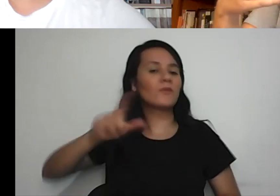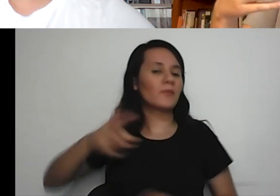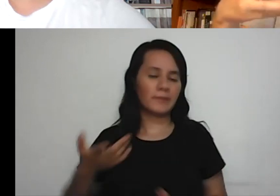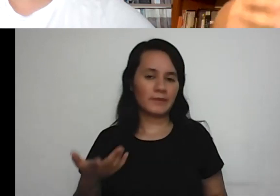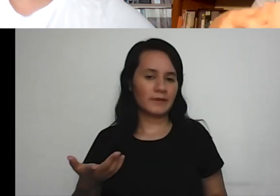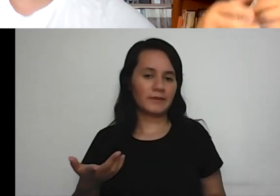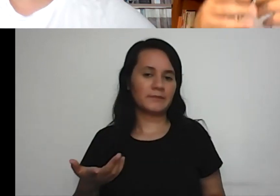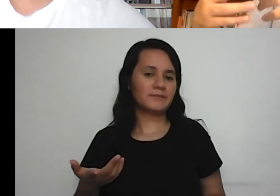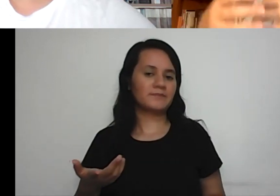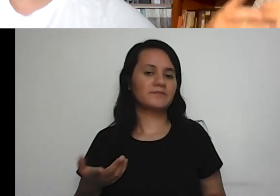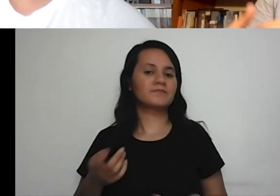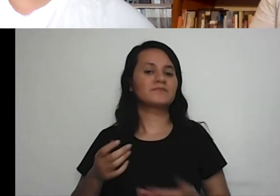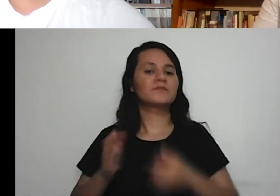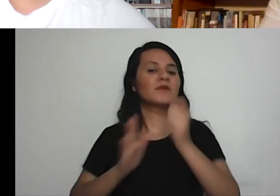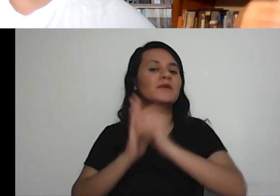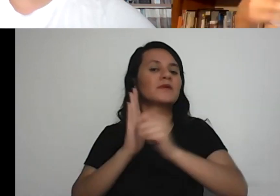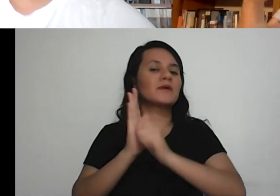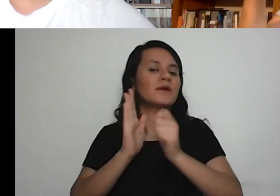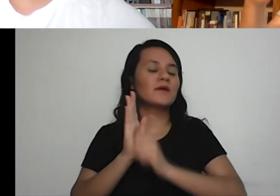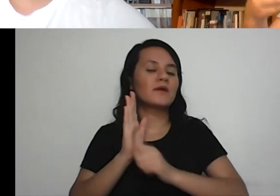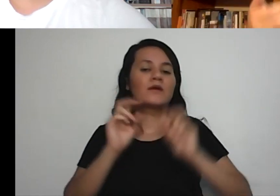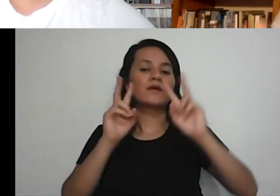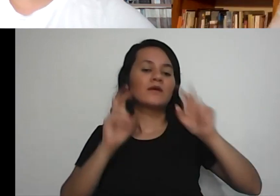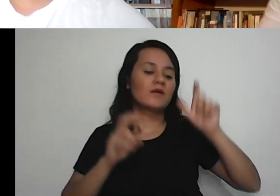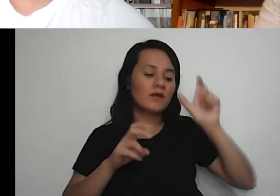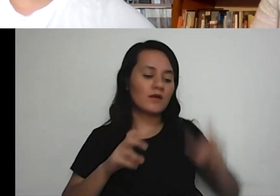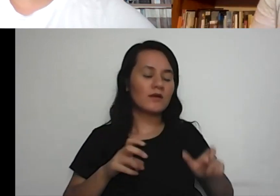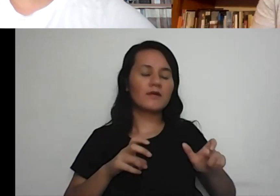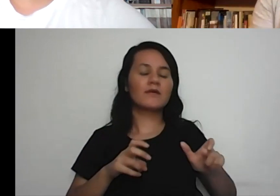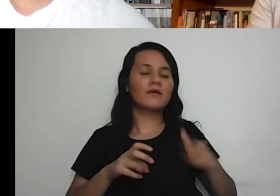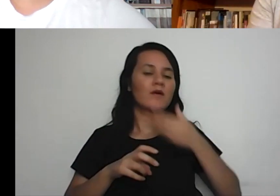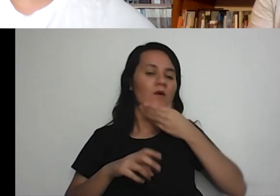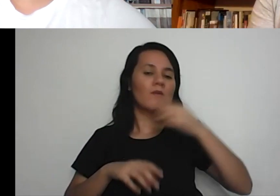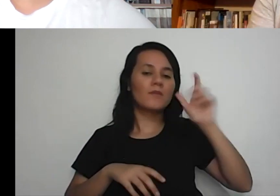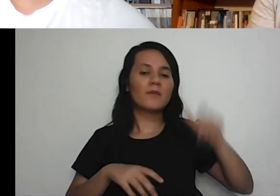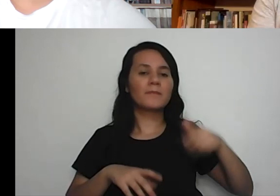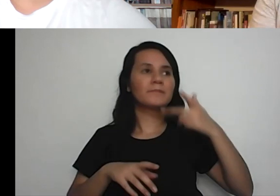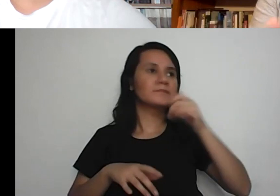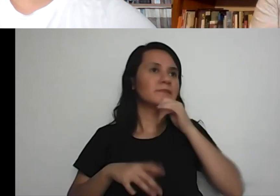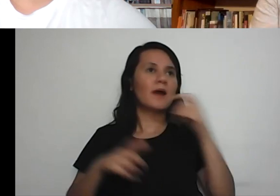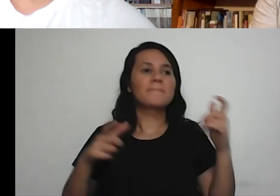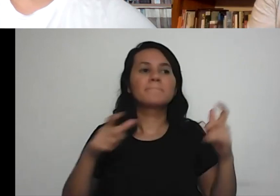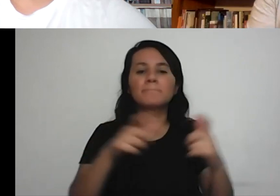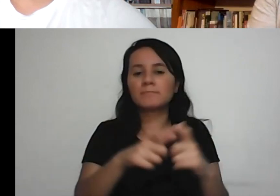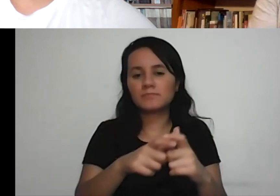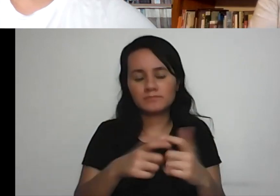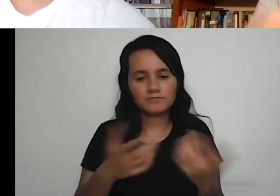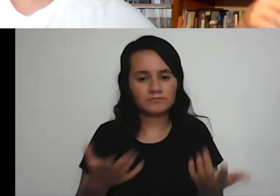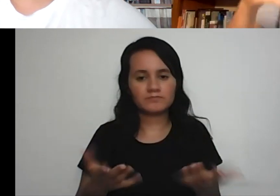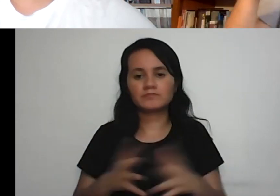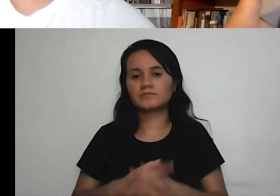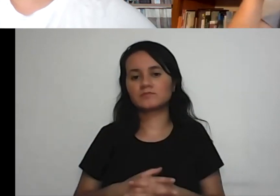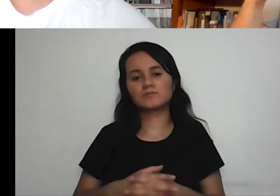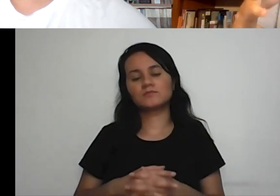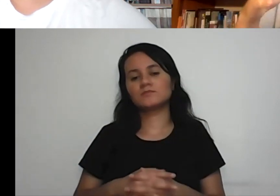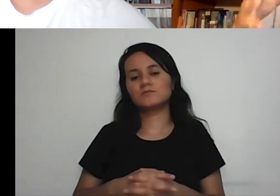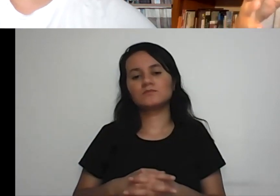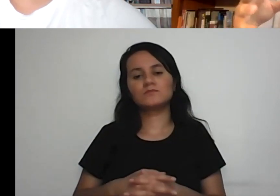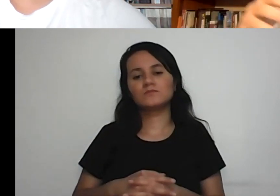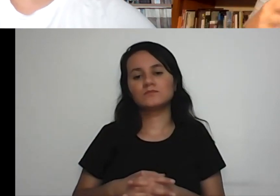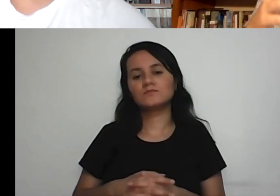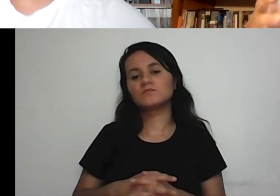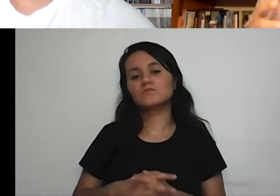né, escrita por autores de minoria, por exemplo, né? É